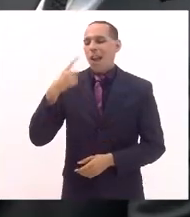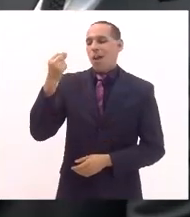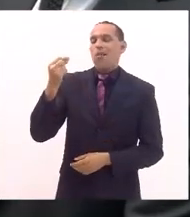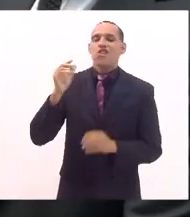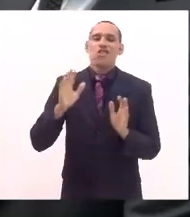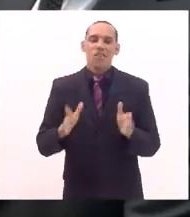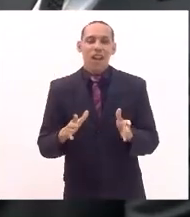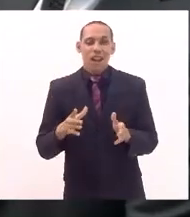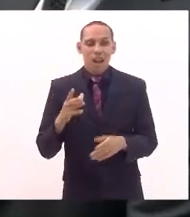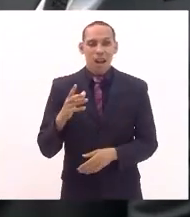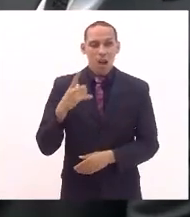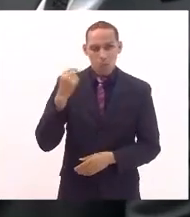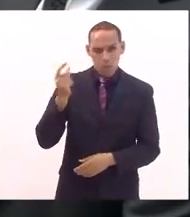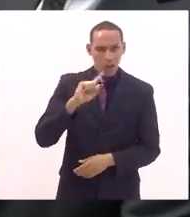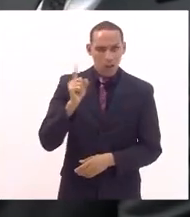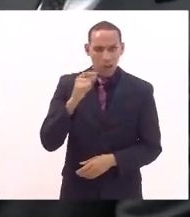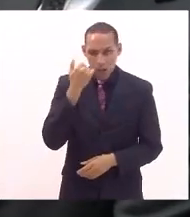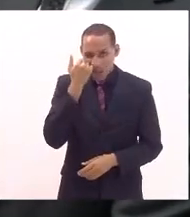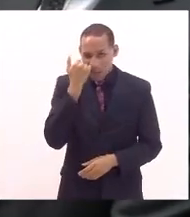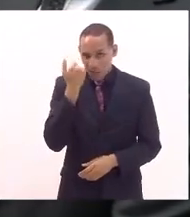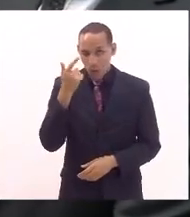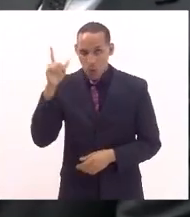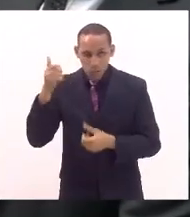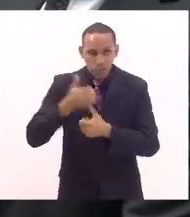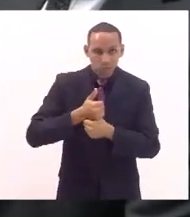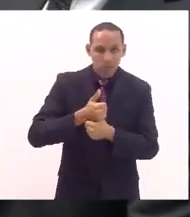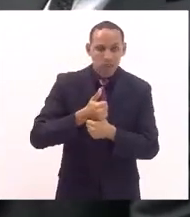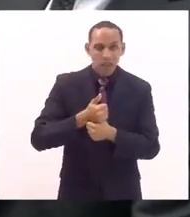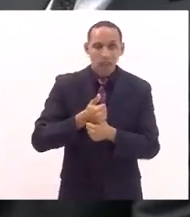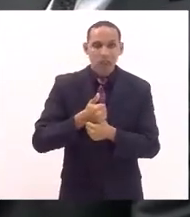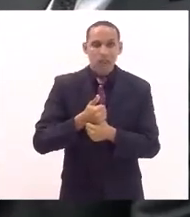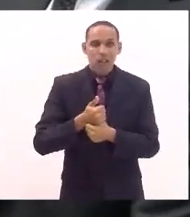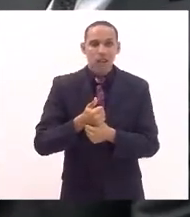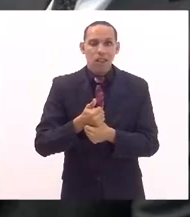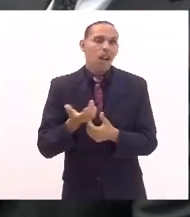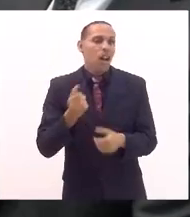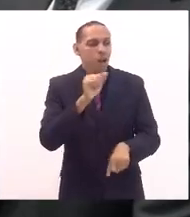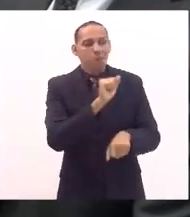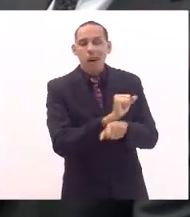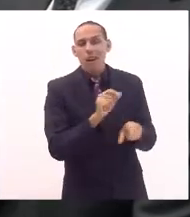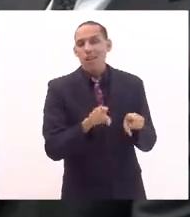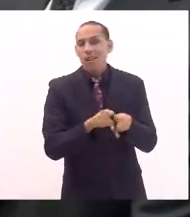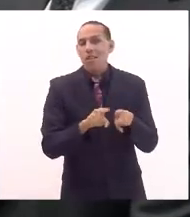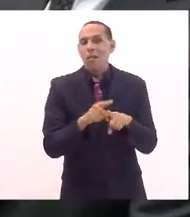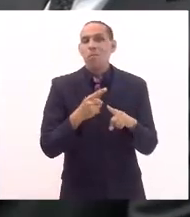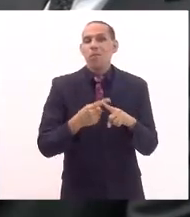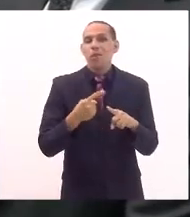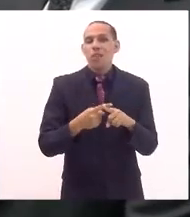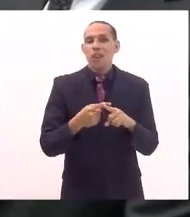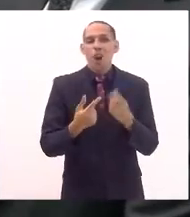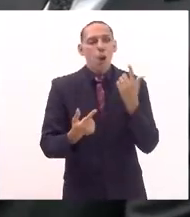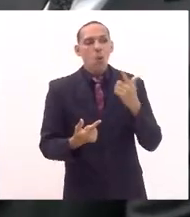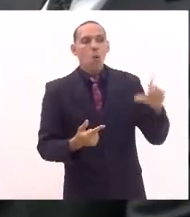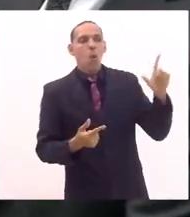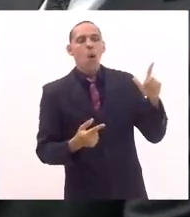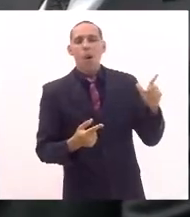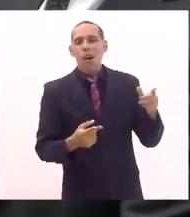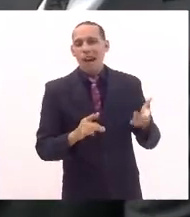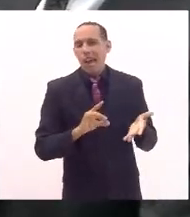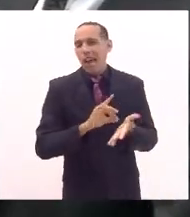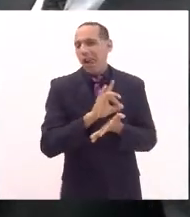Conto muita das vezes não é releito entre um sucessor adversário a obra parada porque foi lançada por